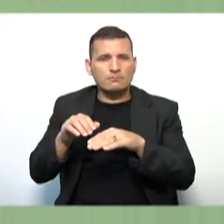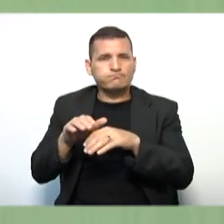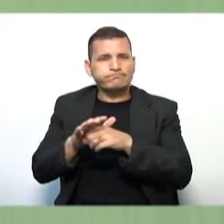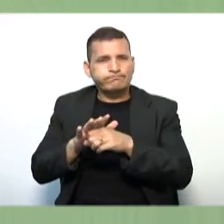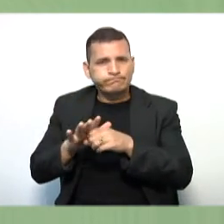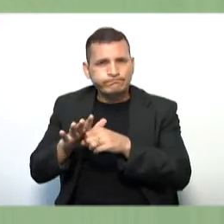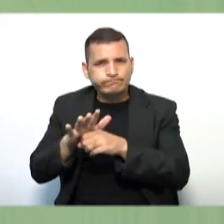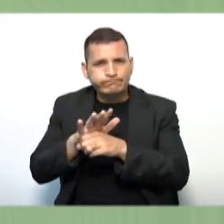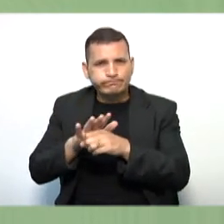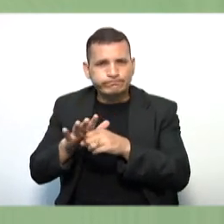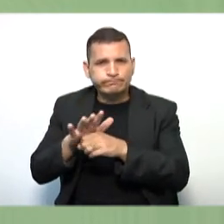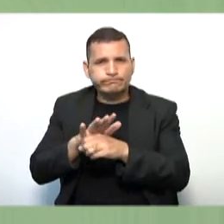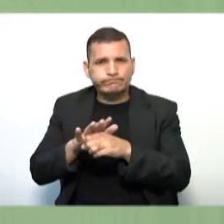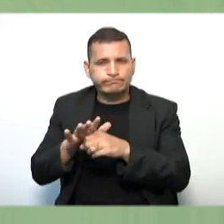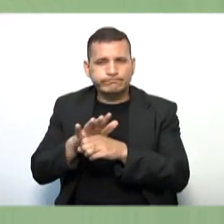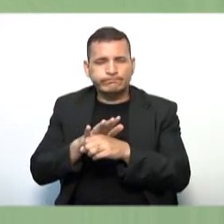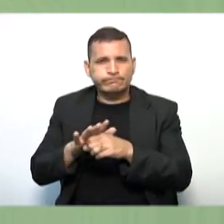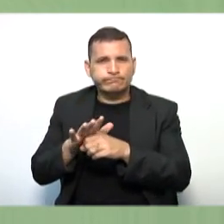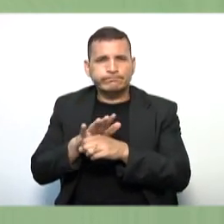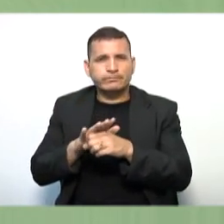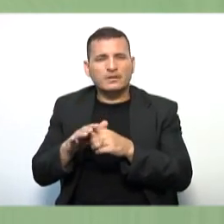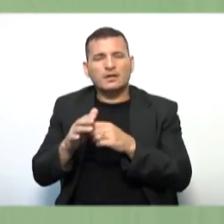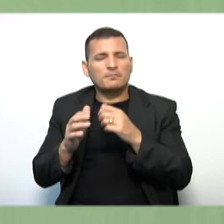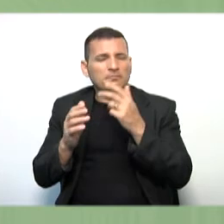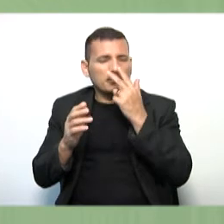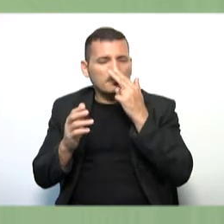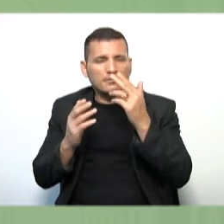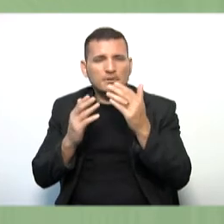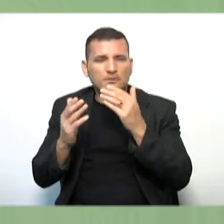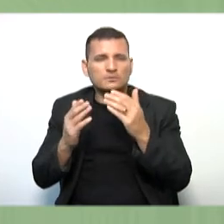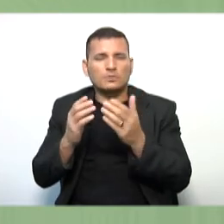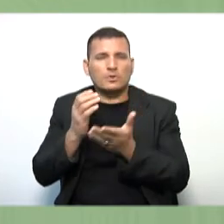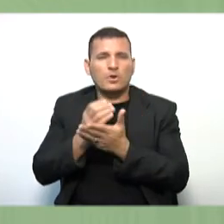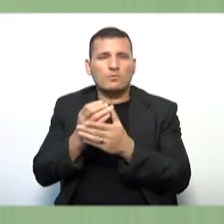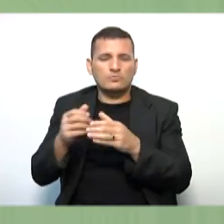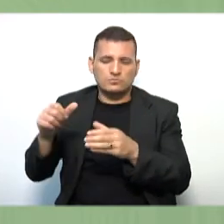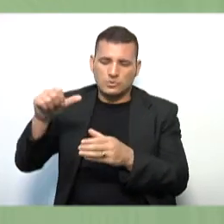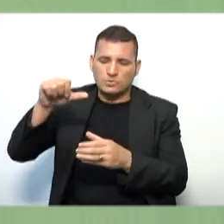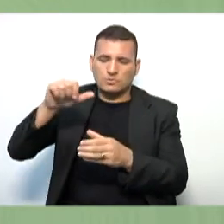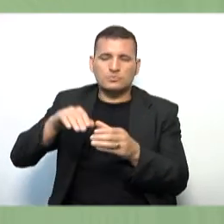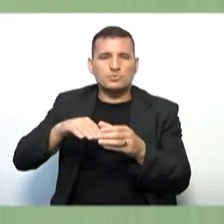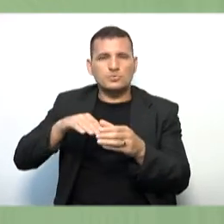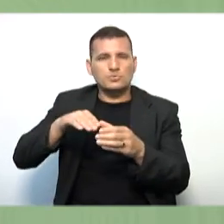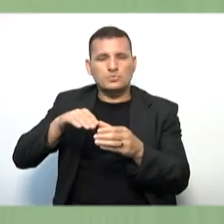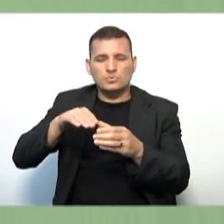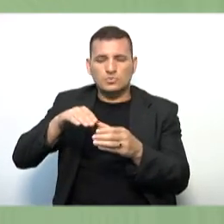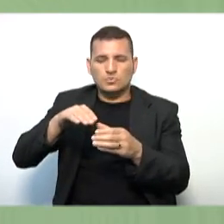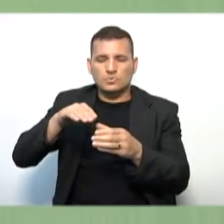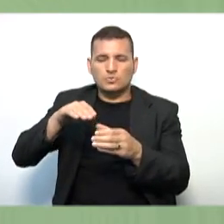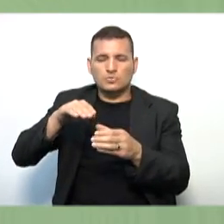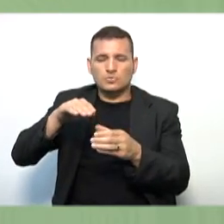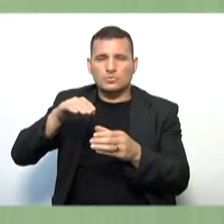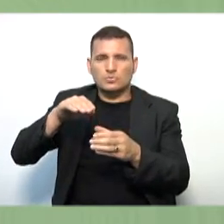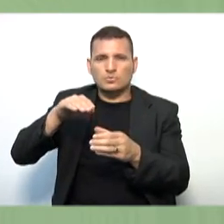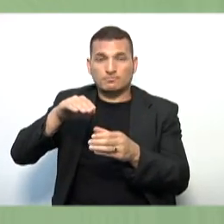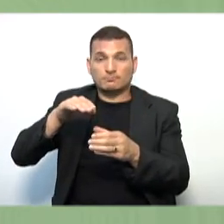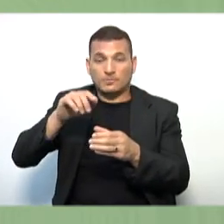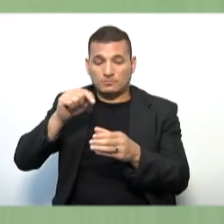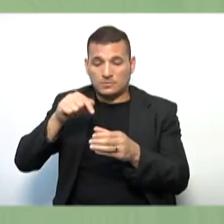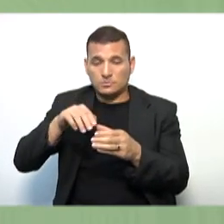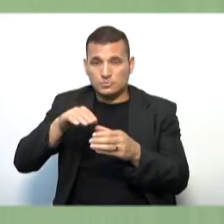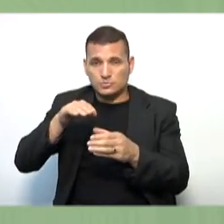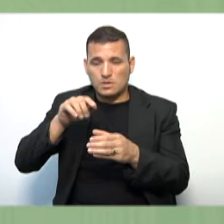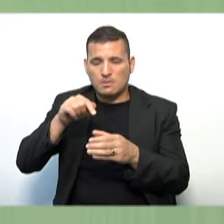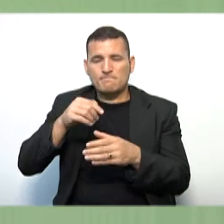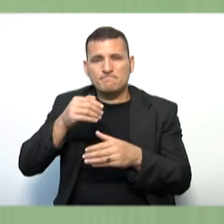se a gente fosse colocando um líquido dentro de um copo, né? Então, imaginem que o líquido é cada processo que a gente vai abrindo. Esse copo